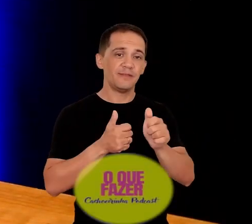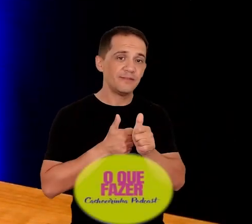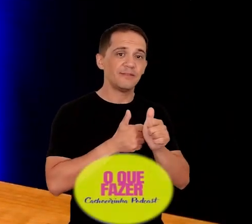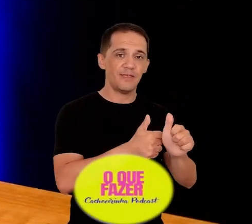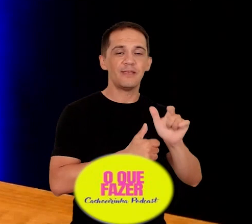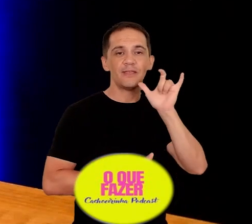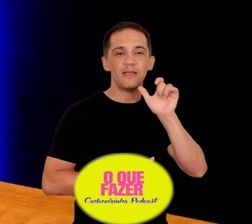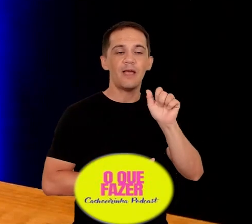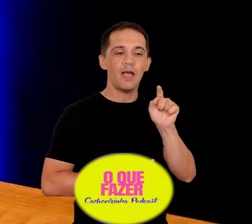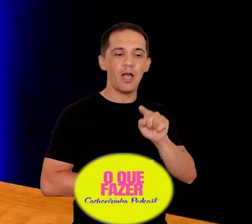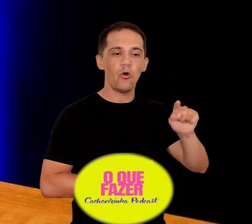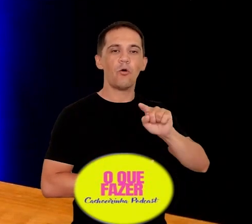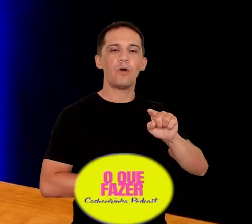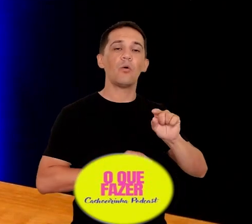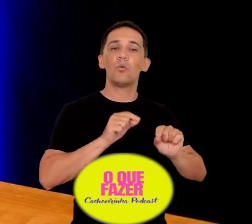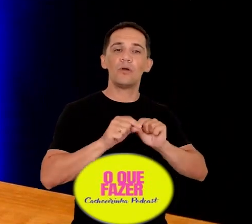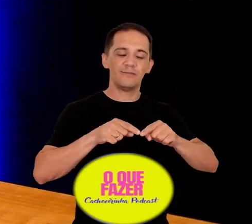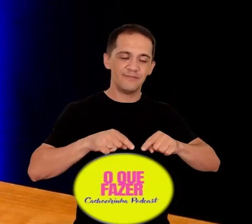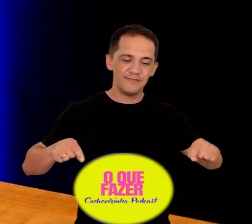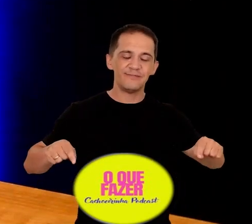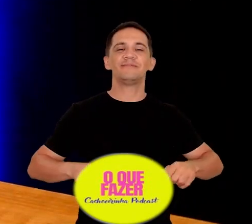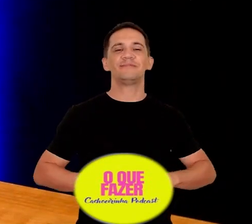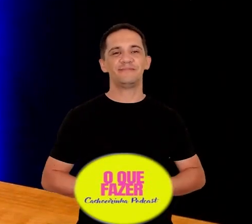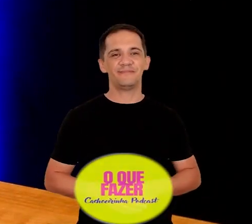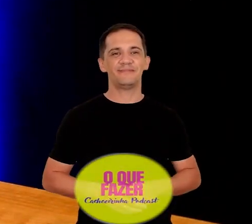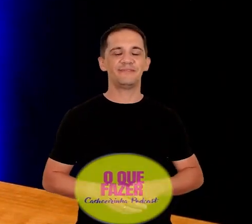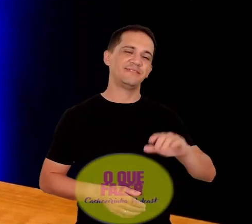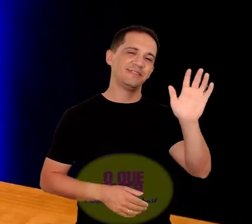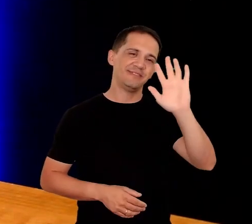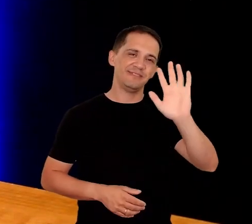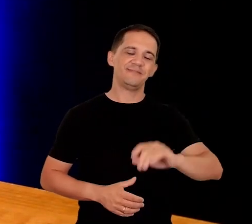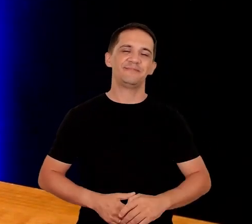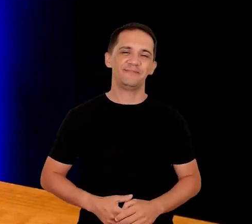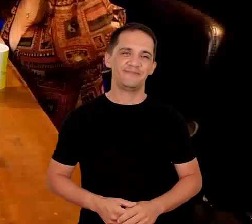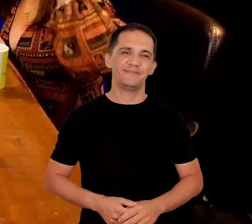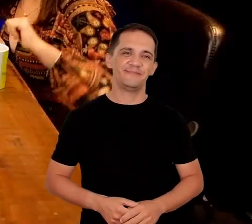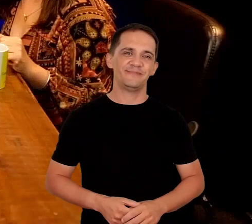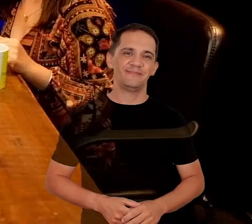me segue no Instagram, @o que fazer Cachoeirinha. E acho que é isso, então. Até mais, gente. Tchau!